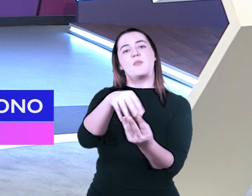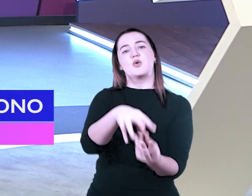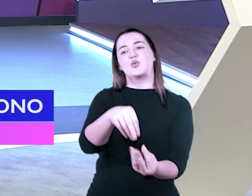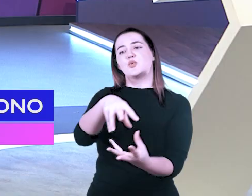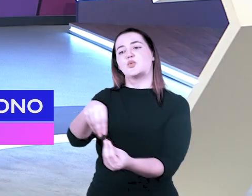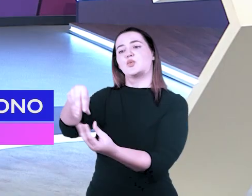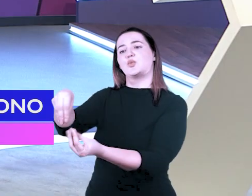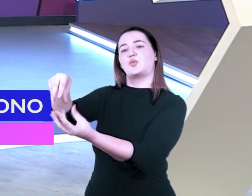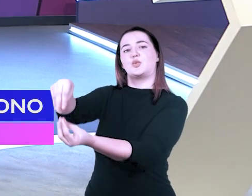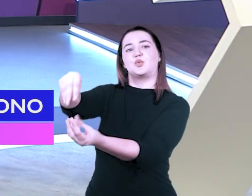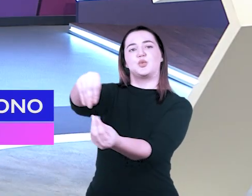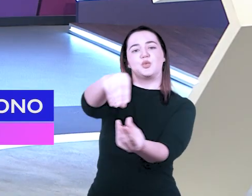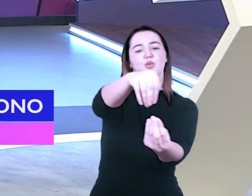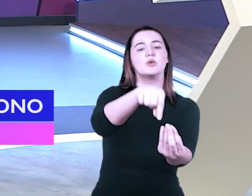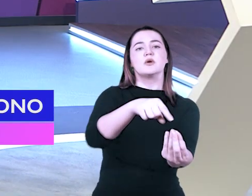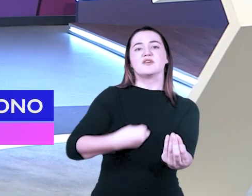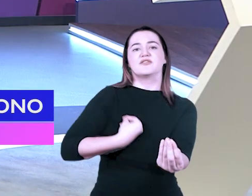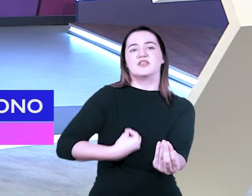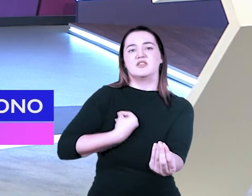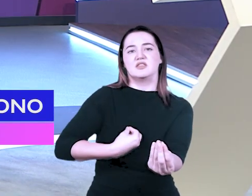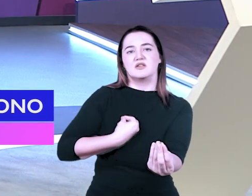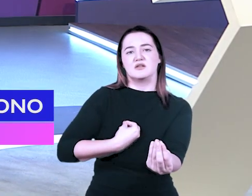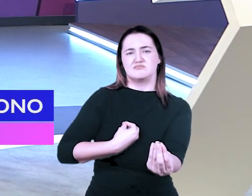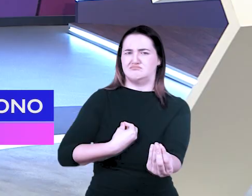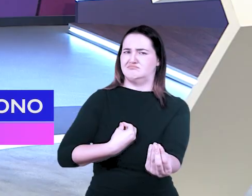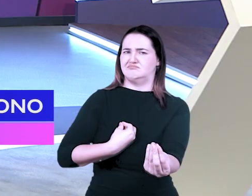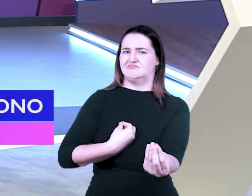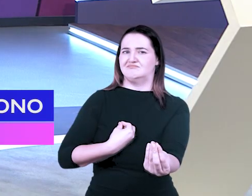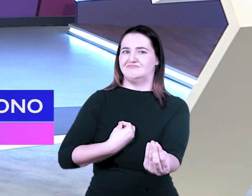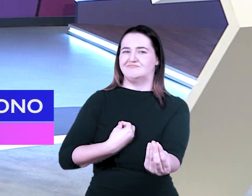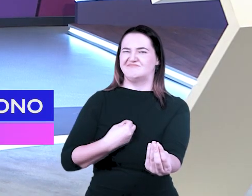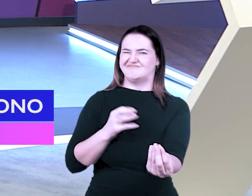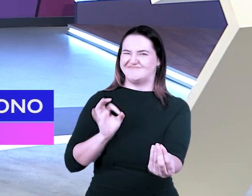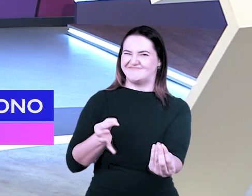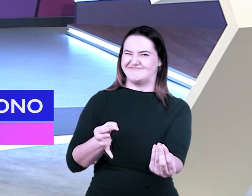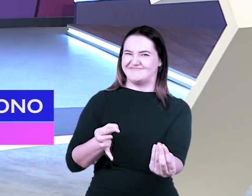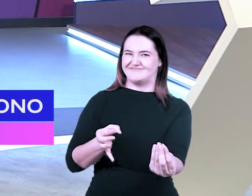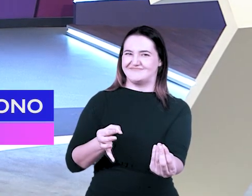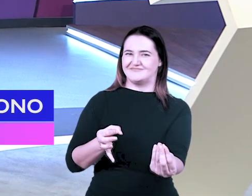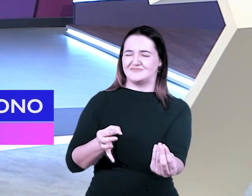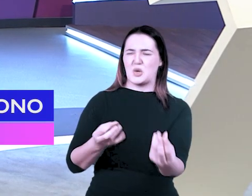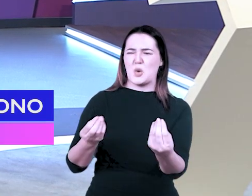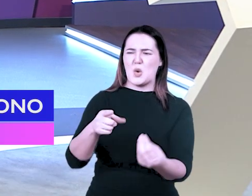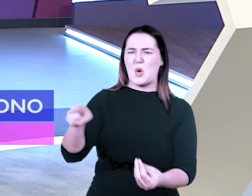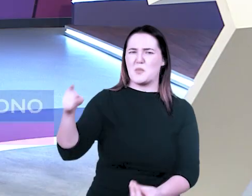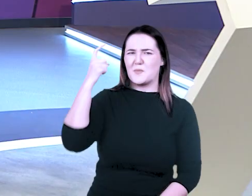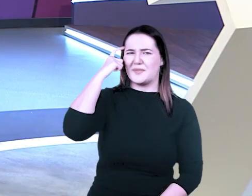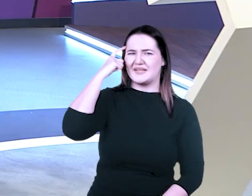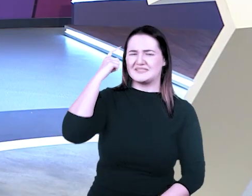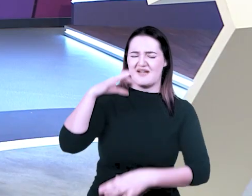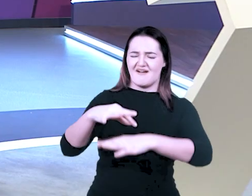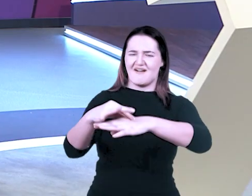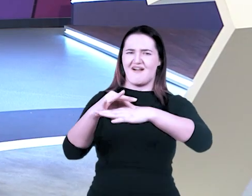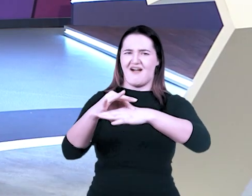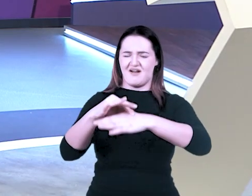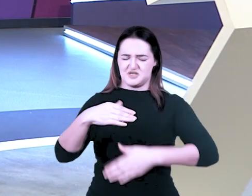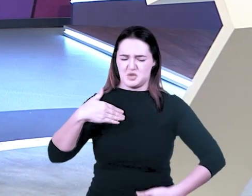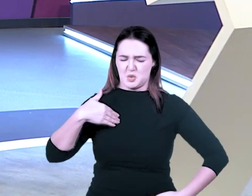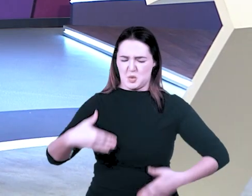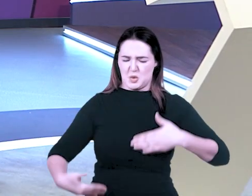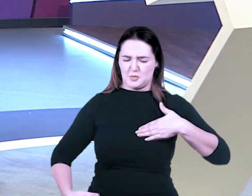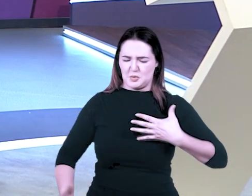e continua viva. Vamos entender exatamente isso, porque essa compreensão vai nos ajudar